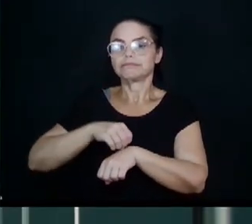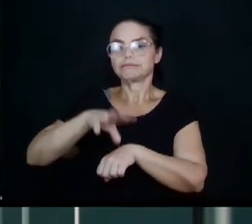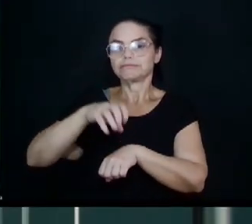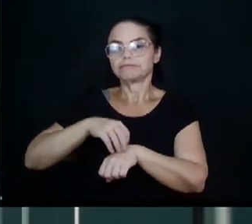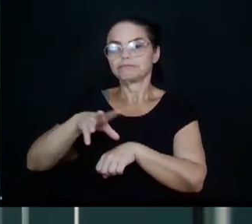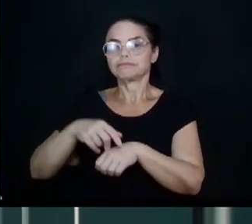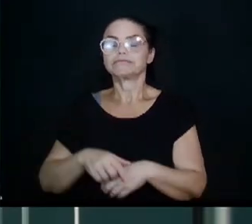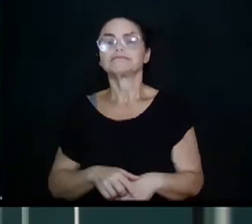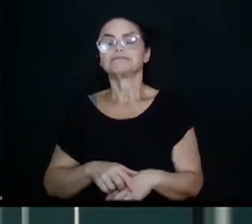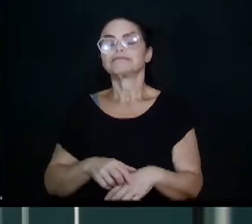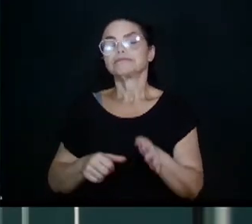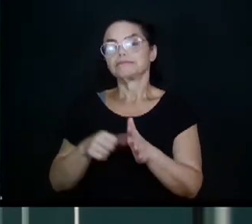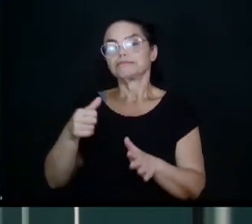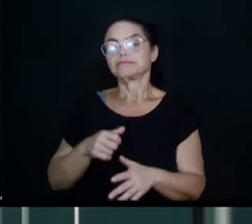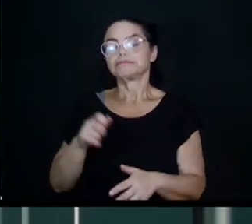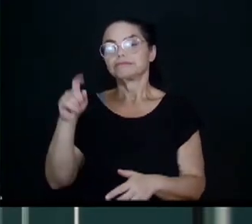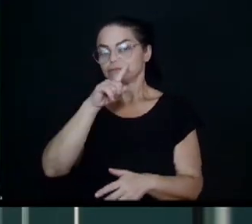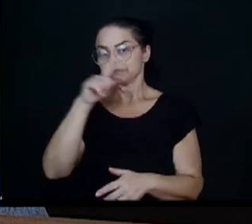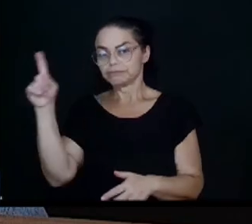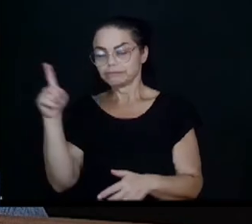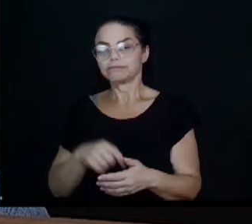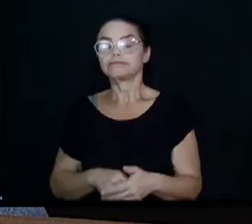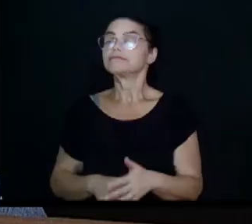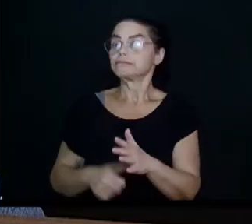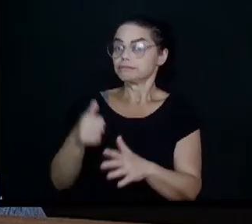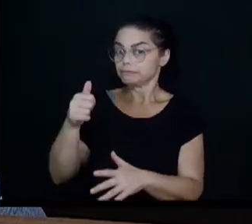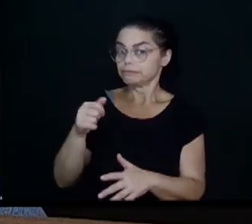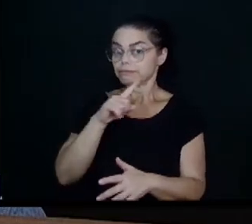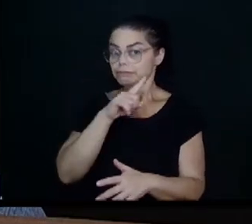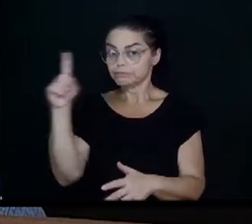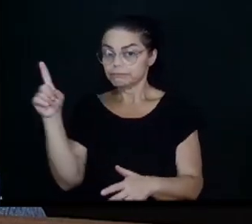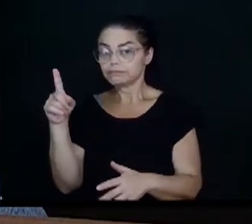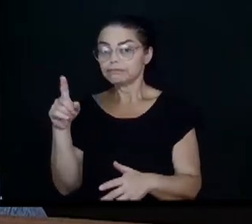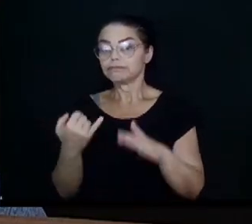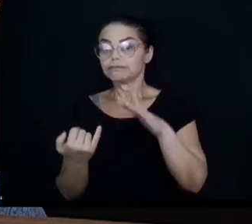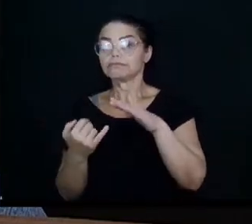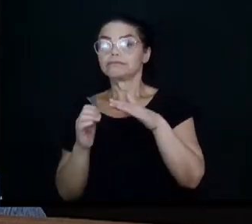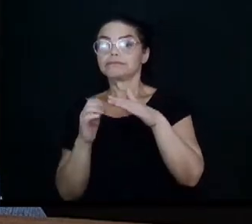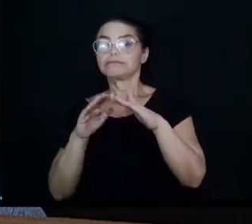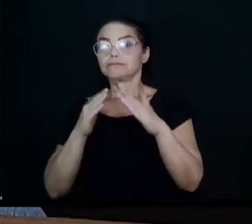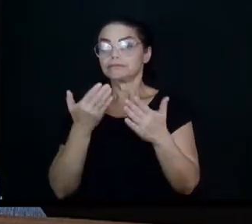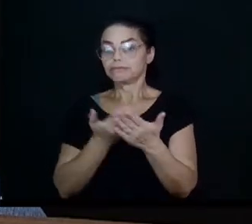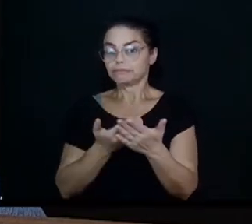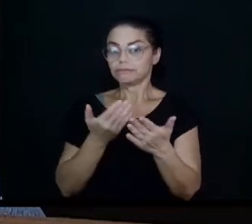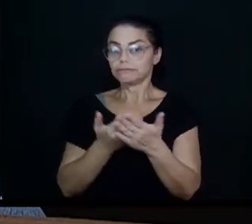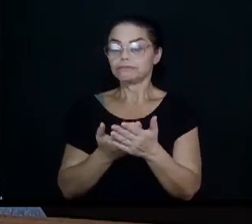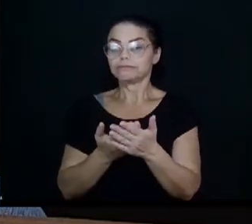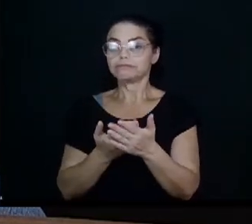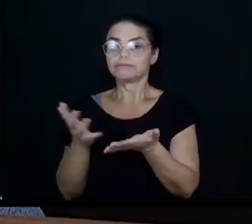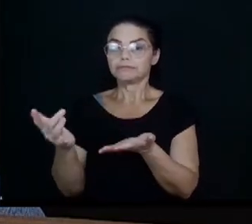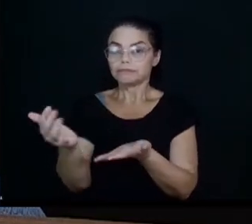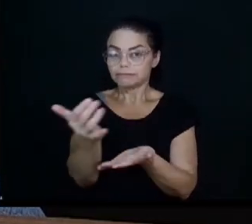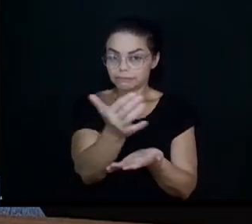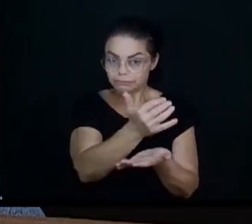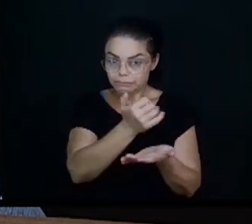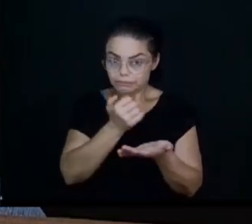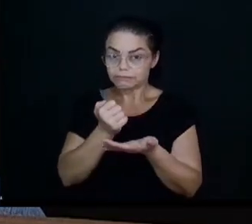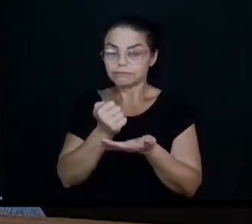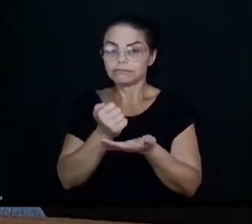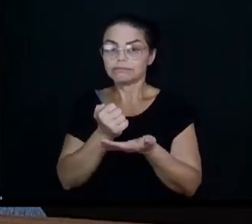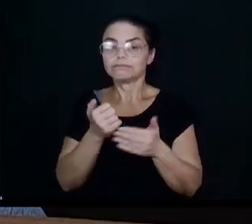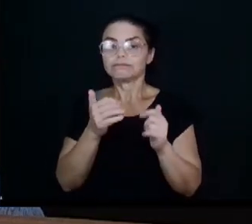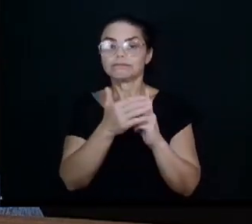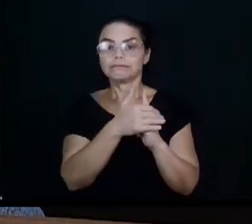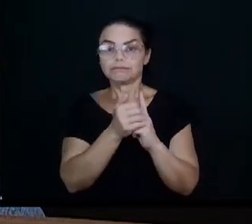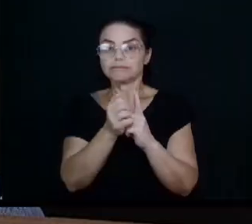dia. Então, no primeiro dia, normalmente as instituições de ensino, elas fazem o acolhimento daqueles novos alunos.